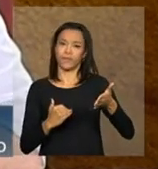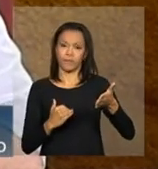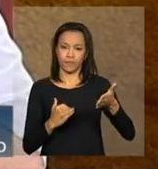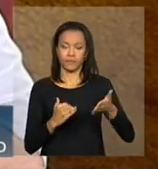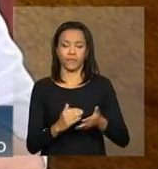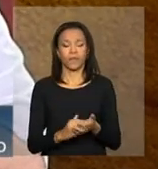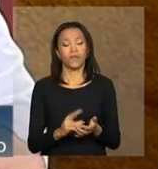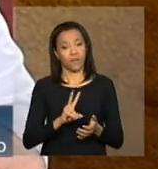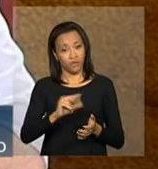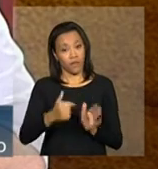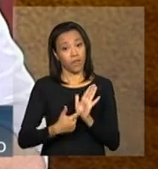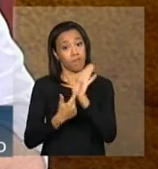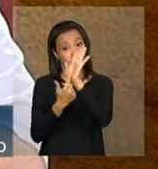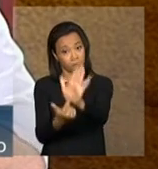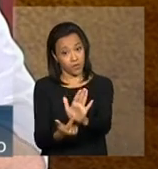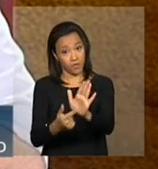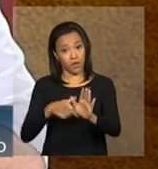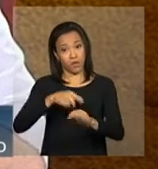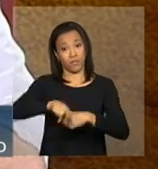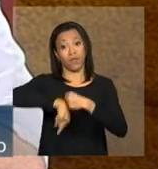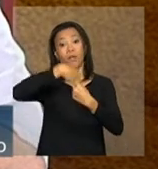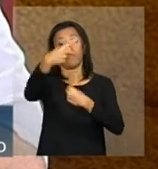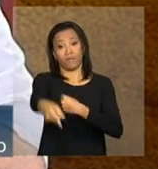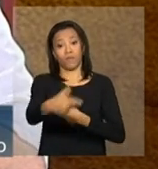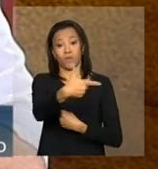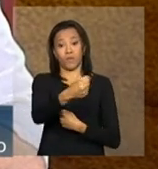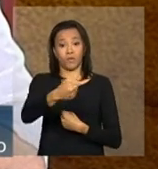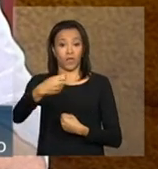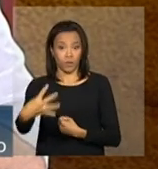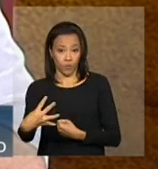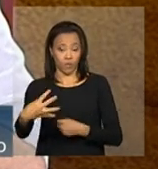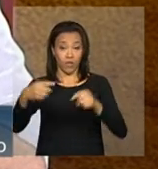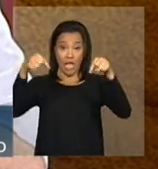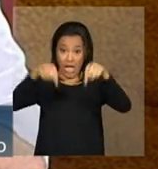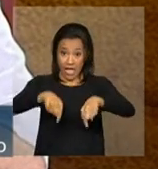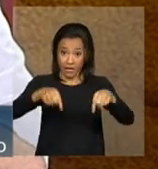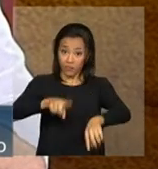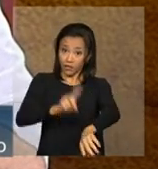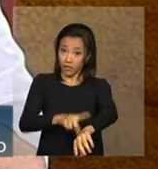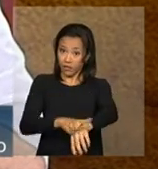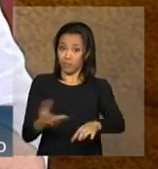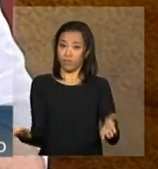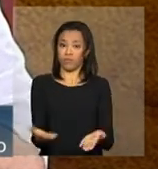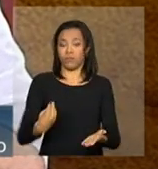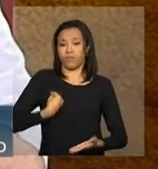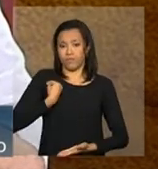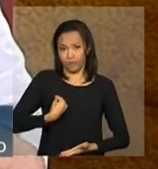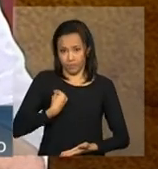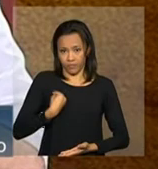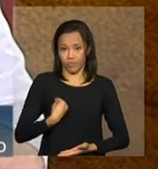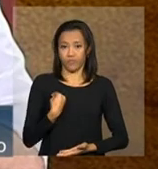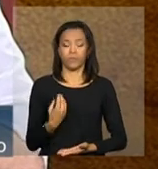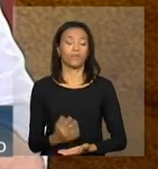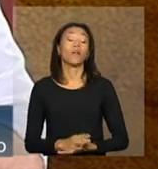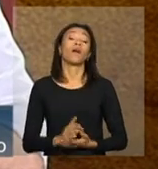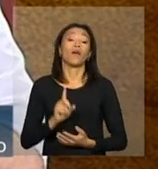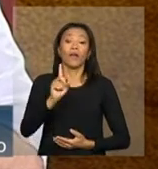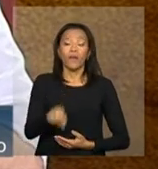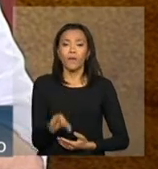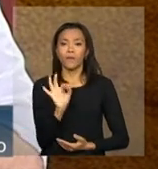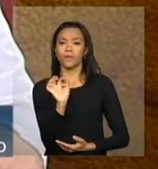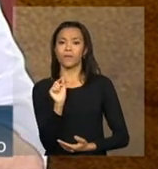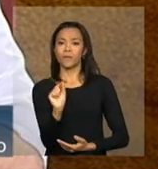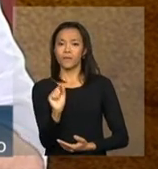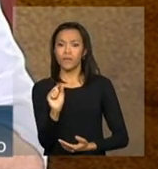deve aparecer para 2014. Este momento agora que nós estamos vivendo é exatamente